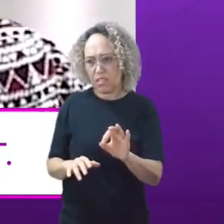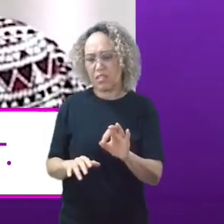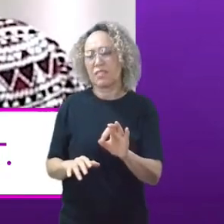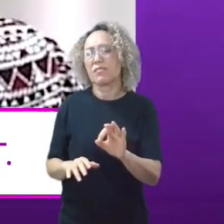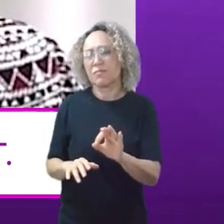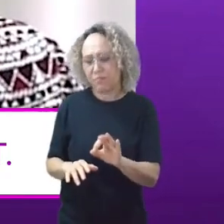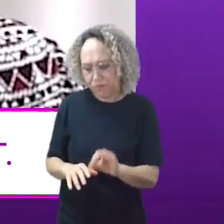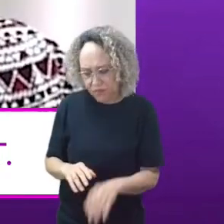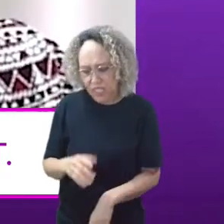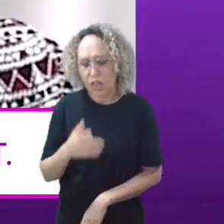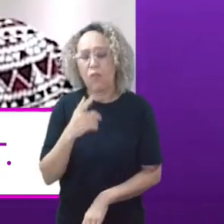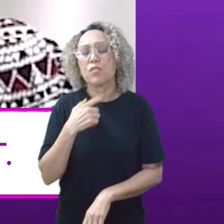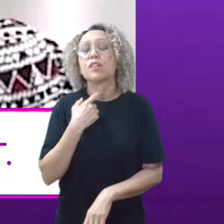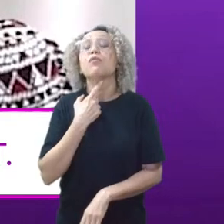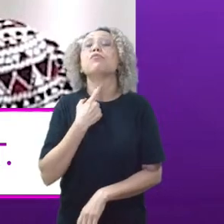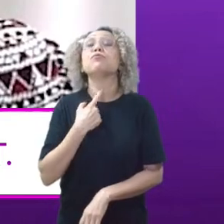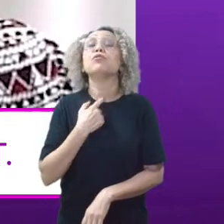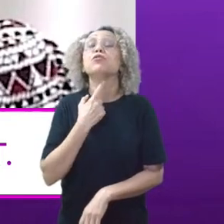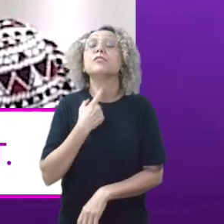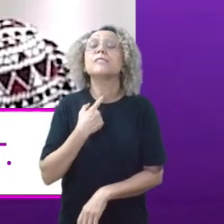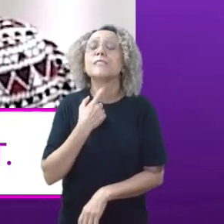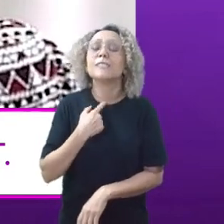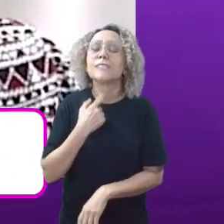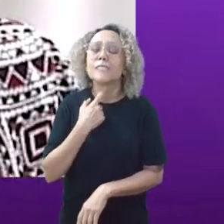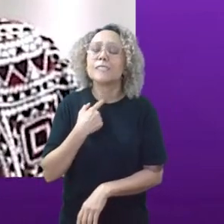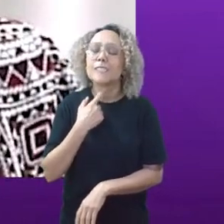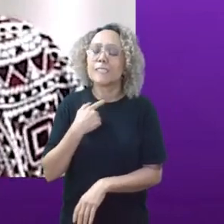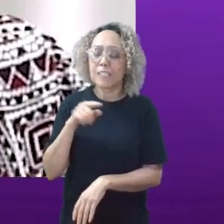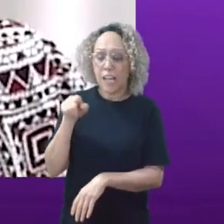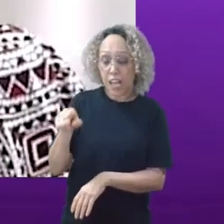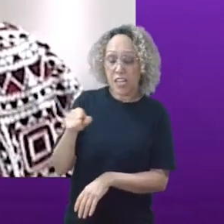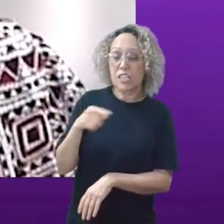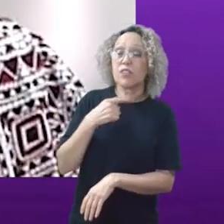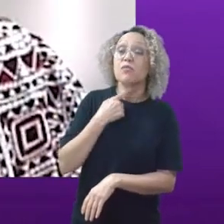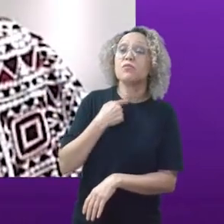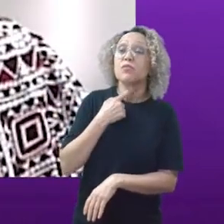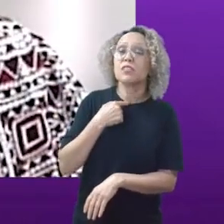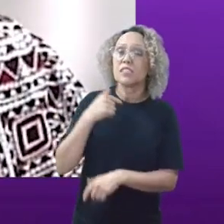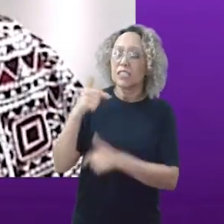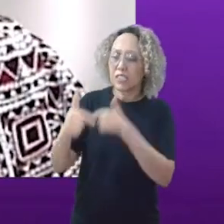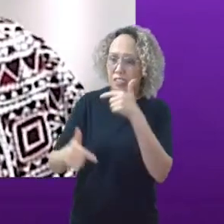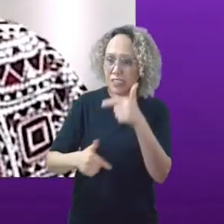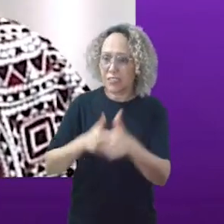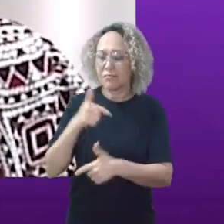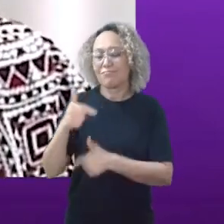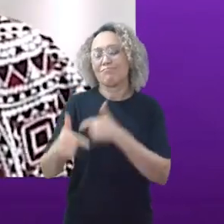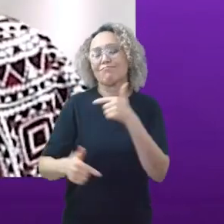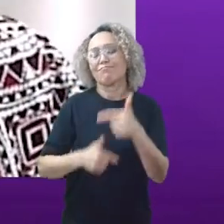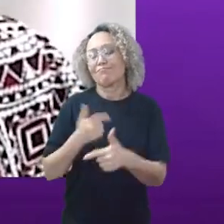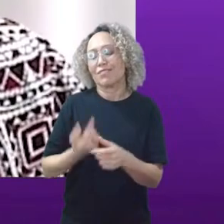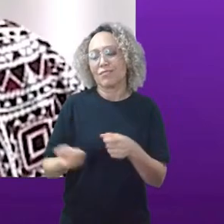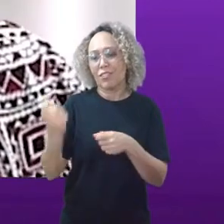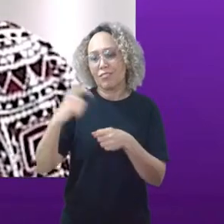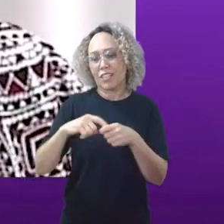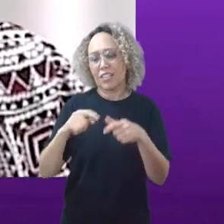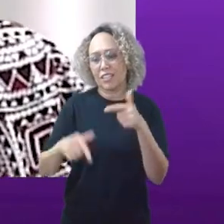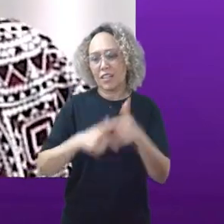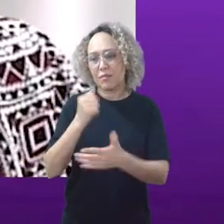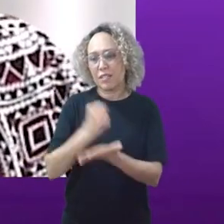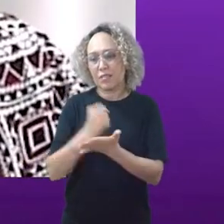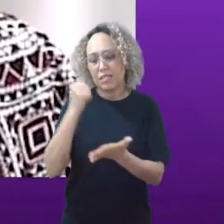ser assalariado com carteira de trabalho. Lembre-se, o mercado de trabalho, ele permite que a